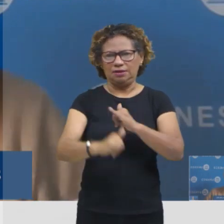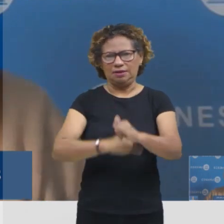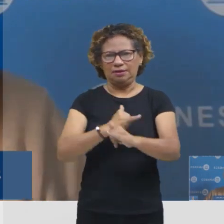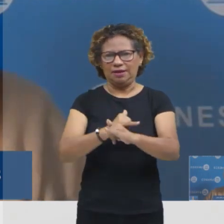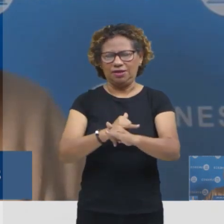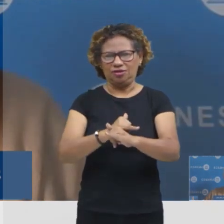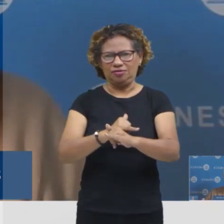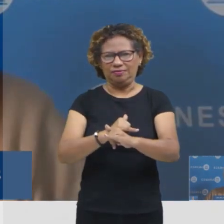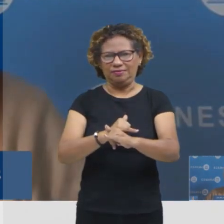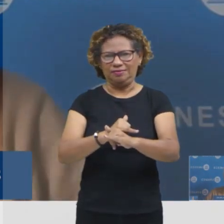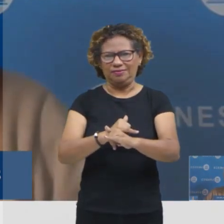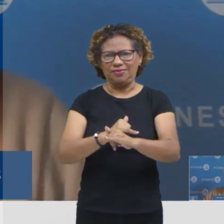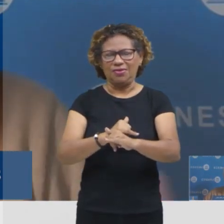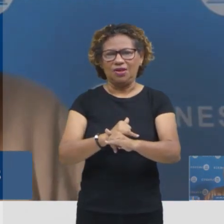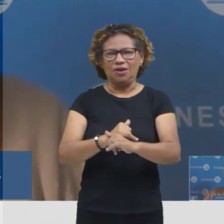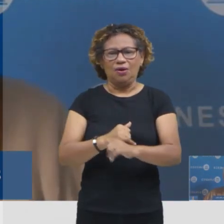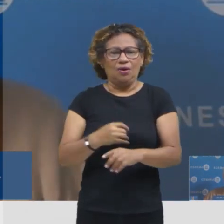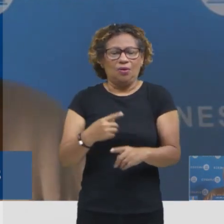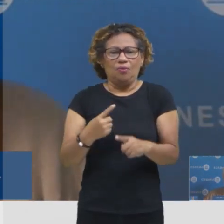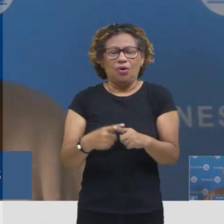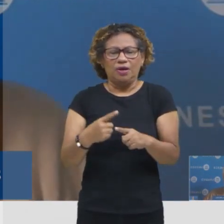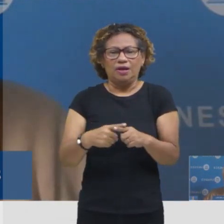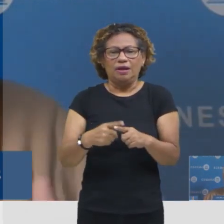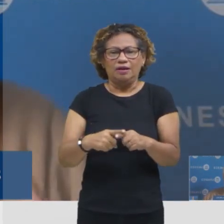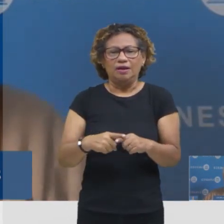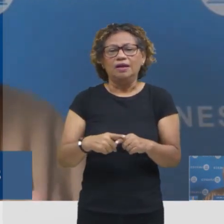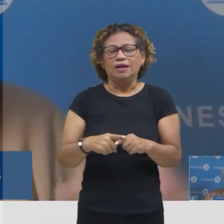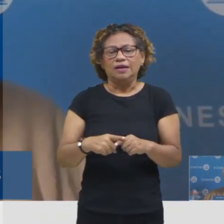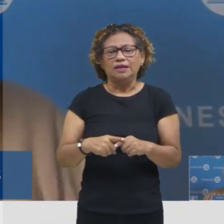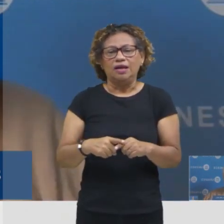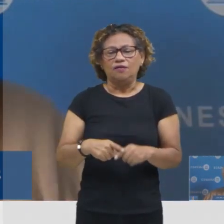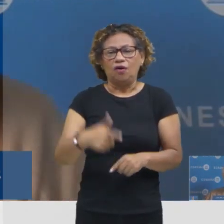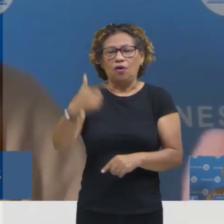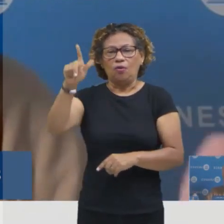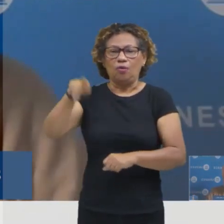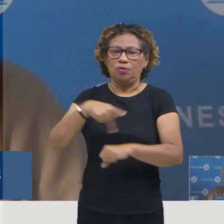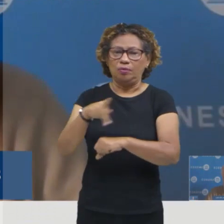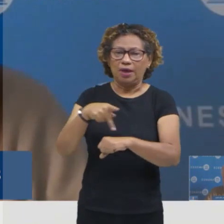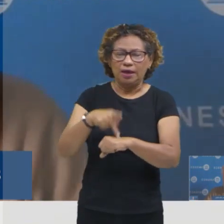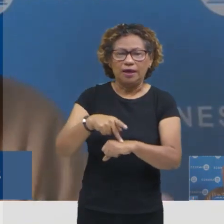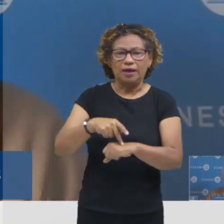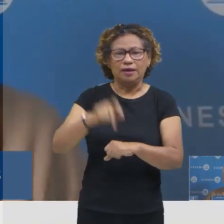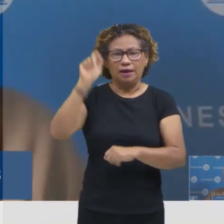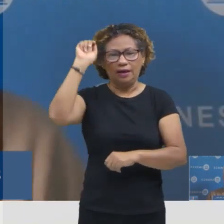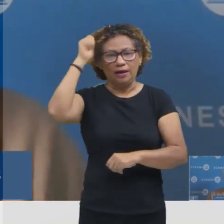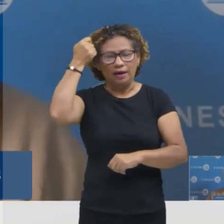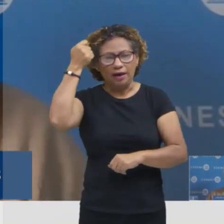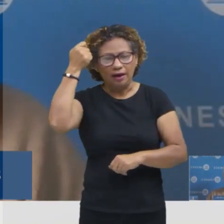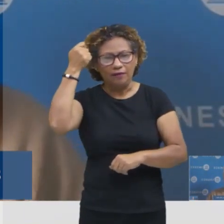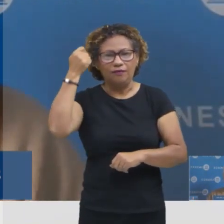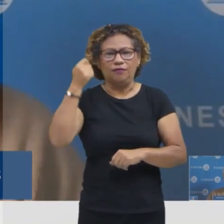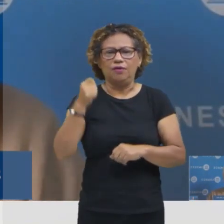É evidente que se formos para determinadas regiões em África ou noutros países, ou eventualmente